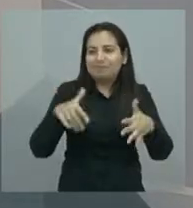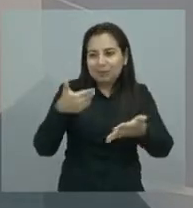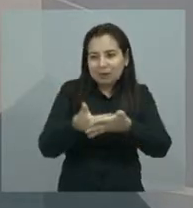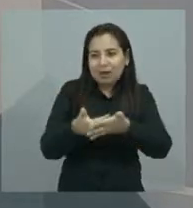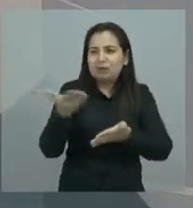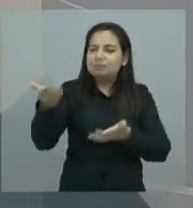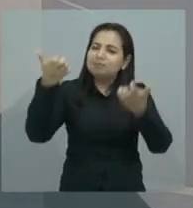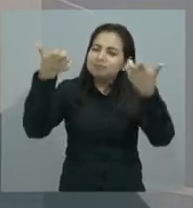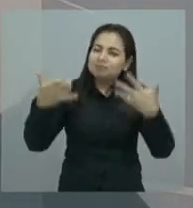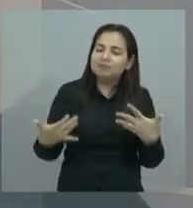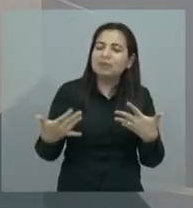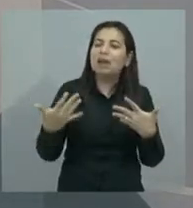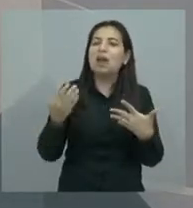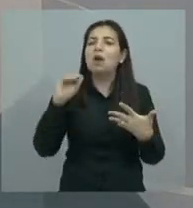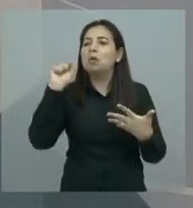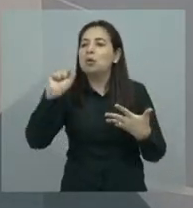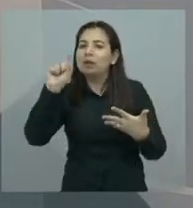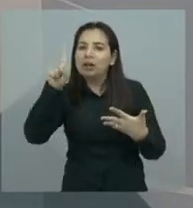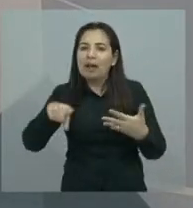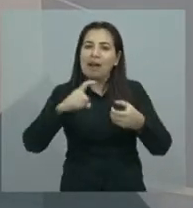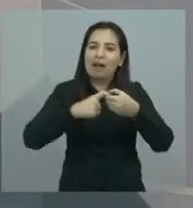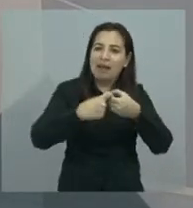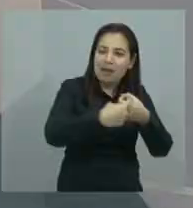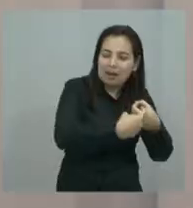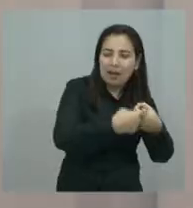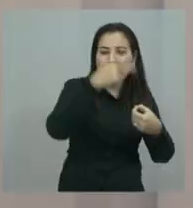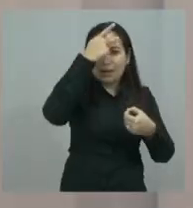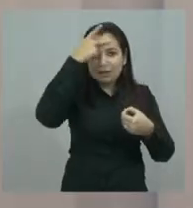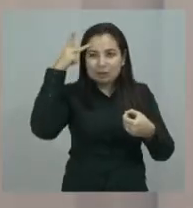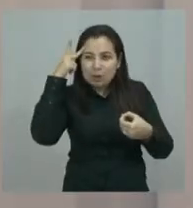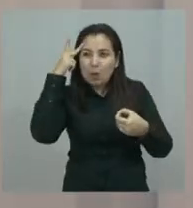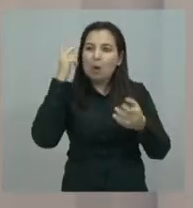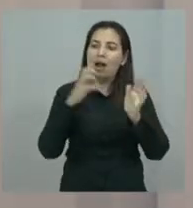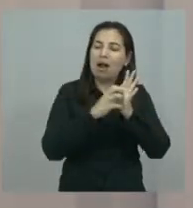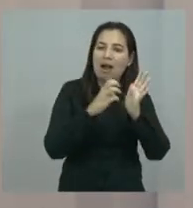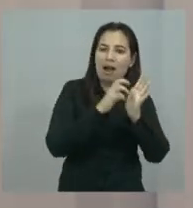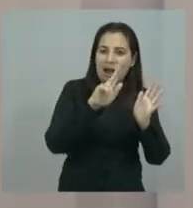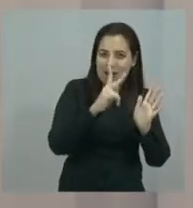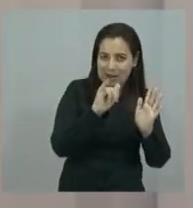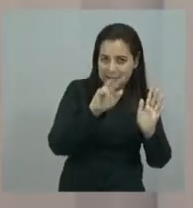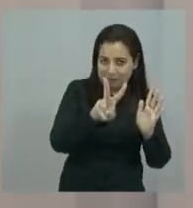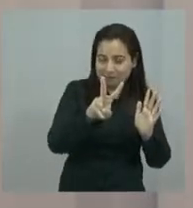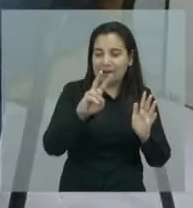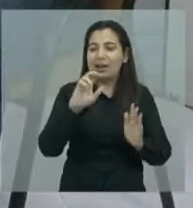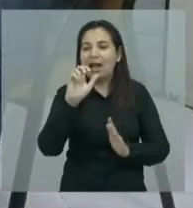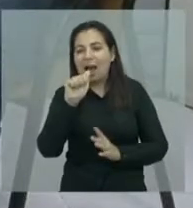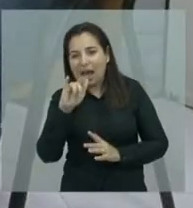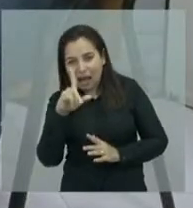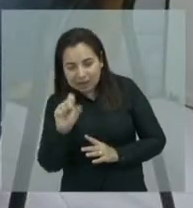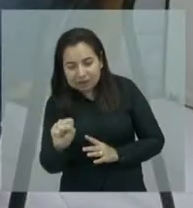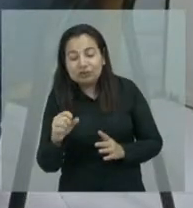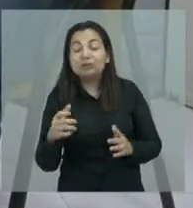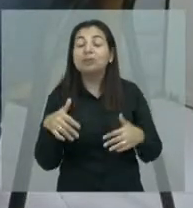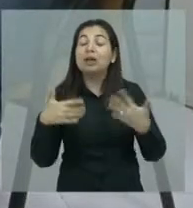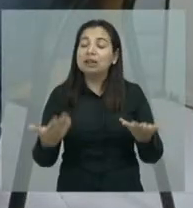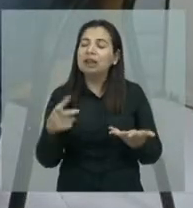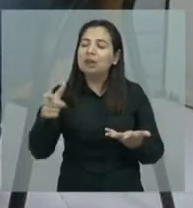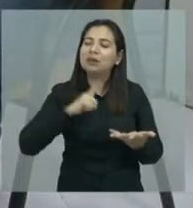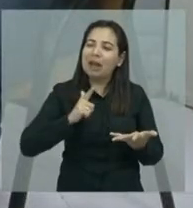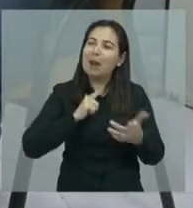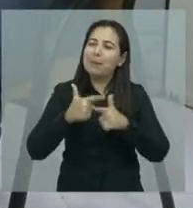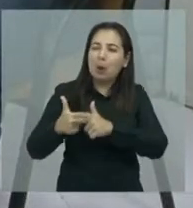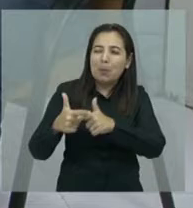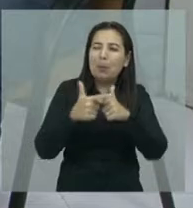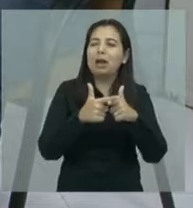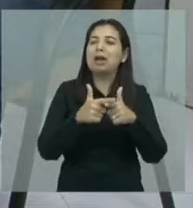finais, né, a respeito da Rede Nacional de Pessoas Vivendo com HIV/AIDS e dos problemas que você enfrentou e que, graças a